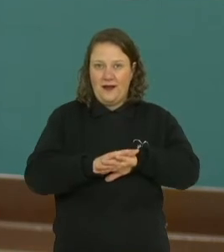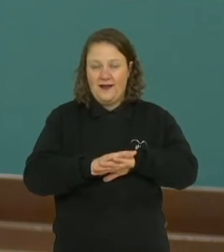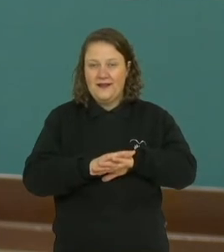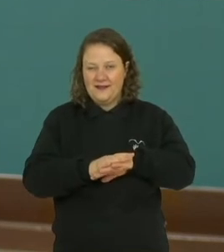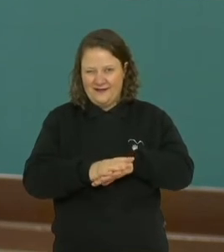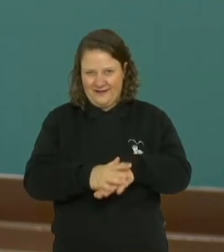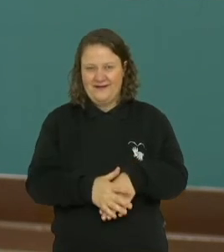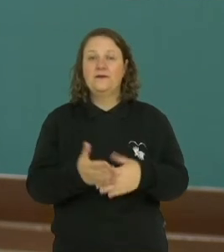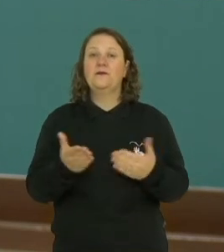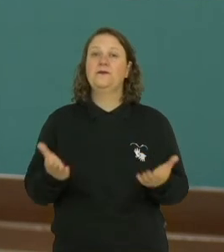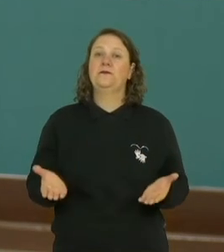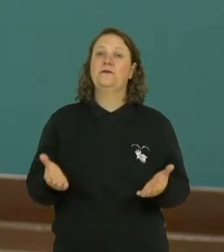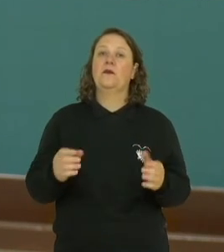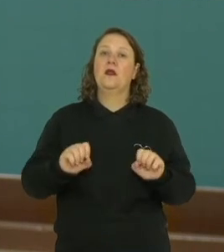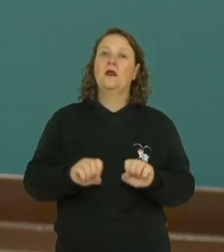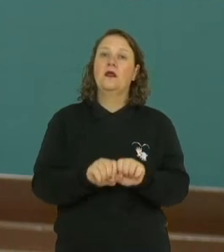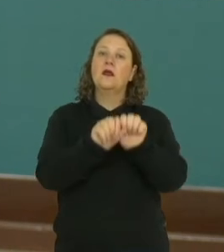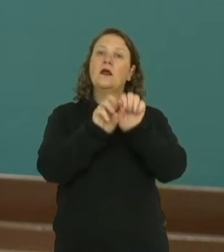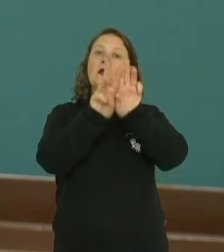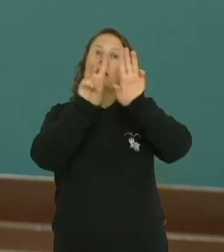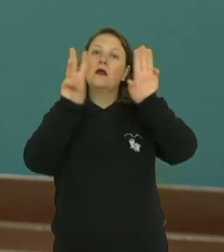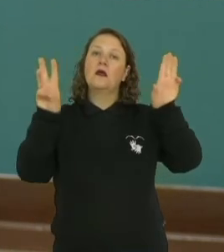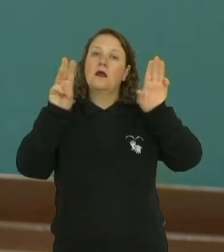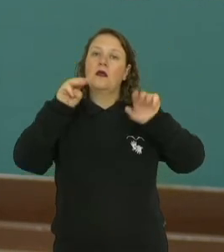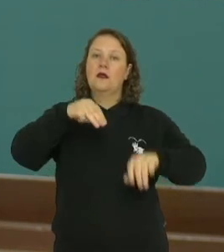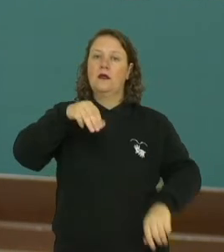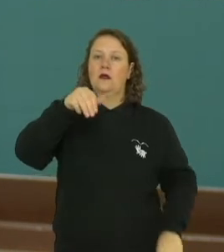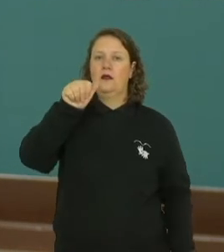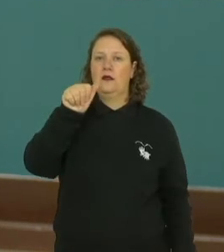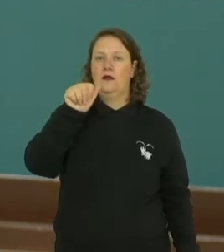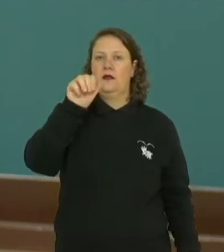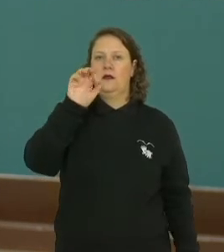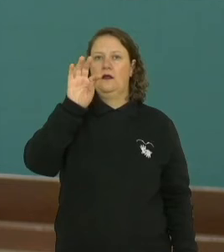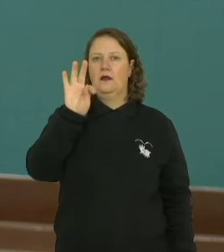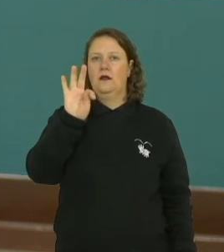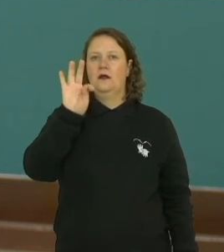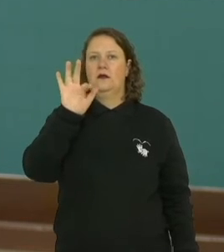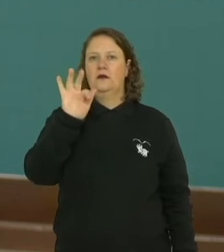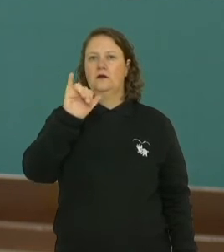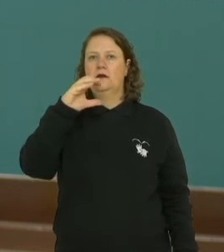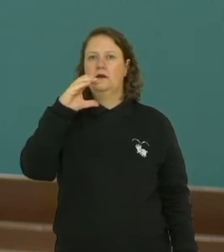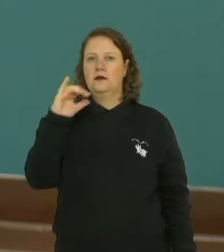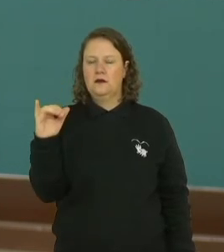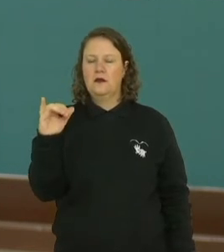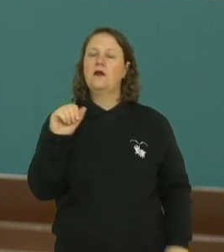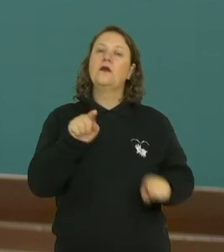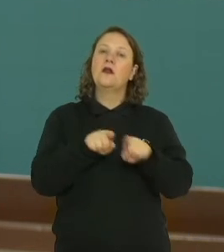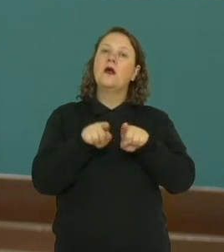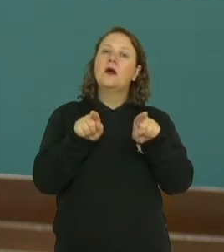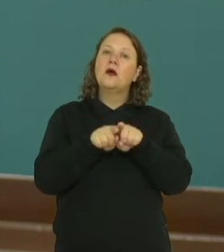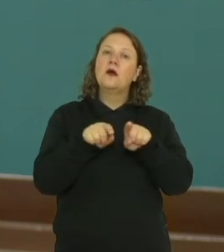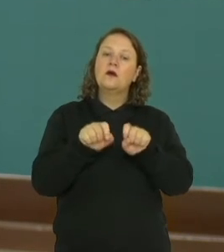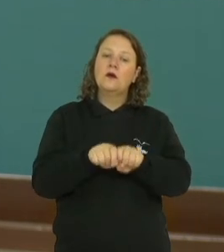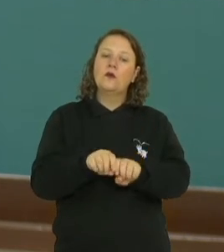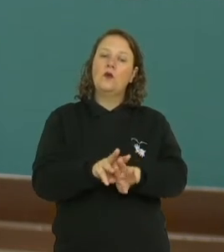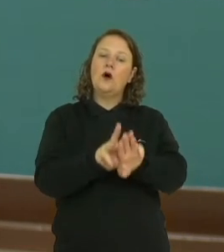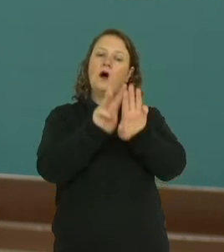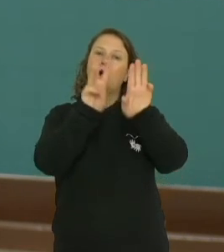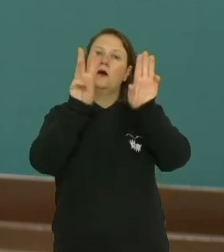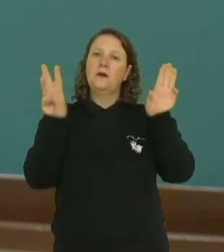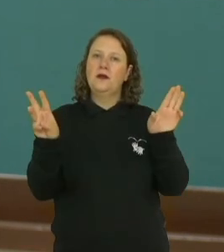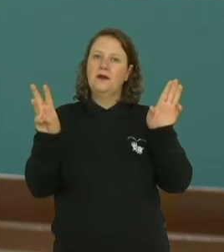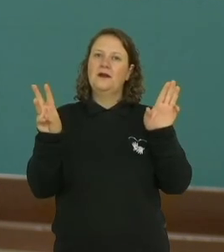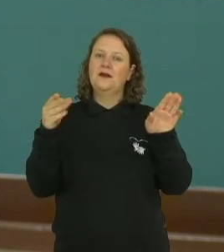brincando? Entra lá no site do Matific, matific.com.br, loga com seu e-mail do @escola, pede para o